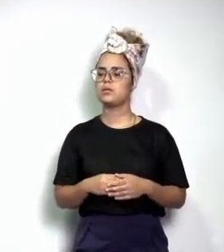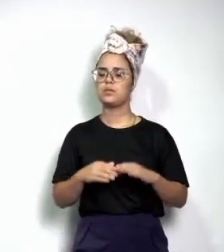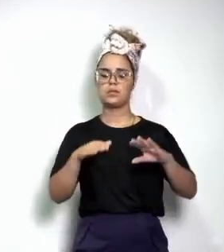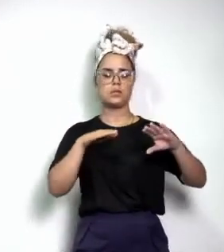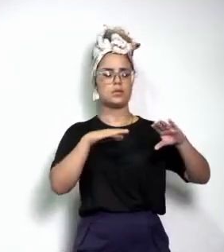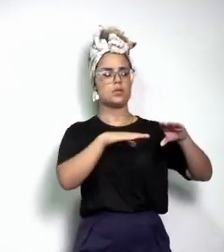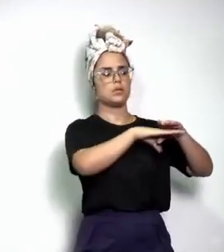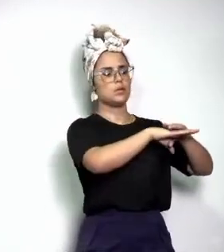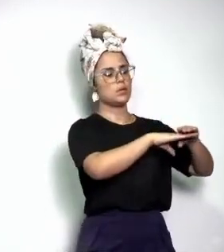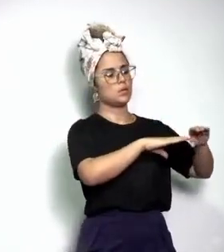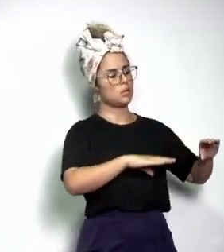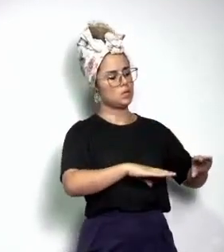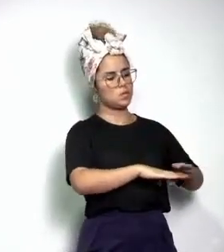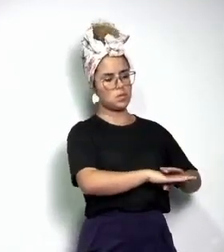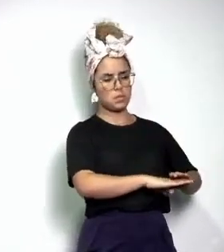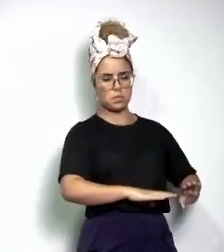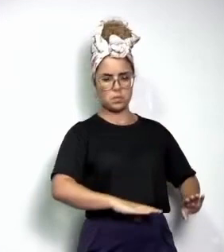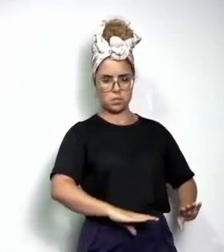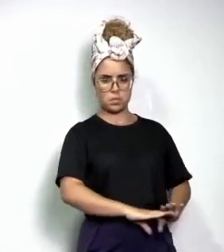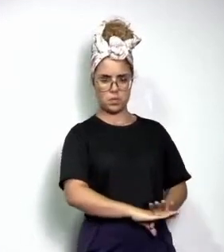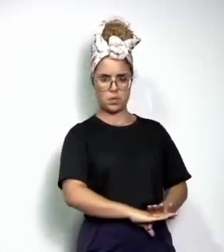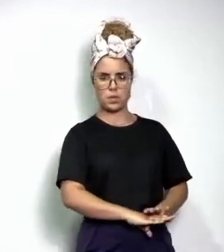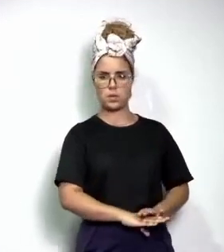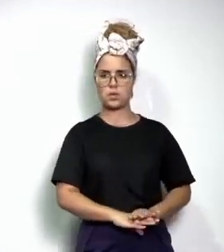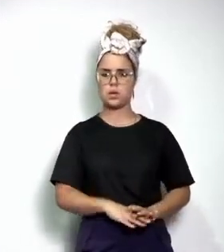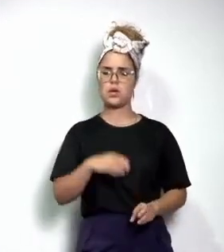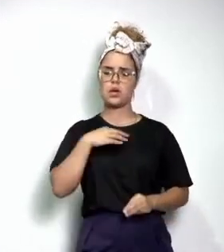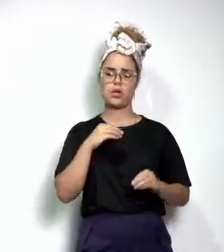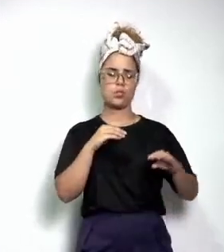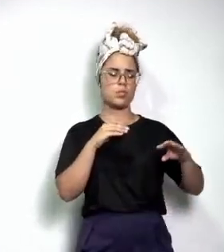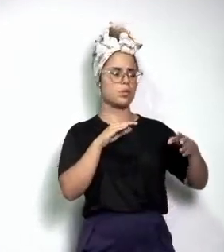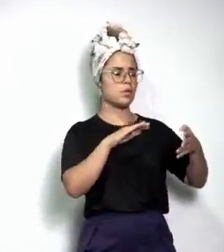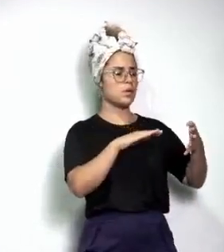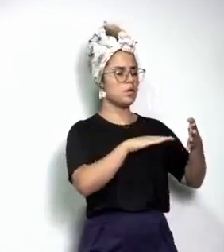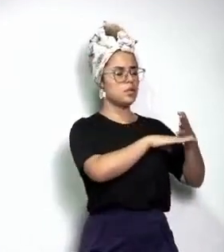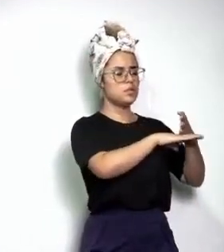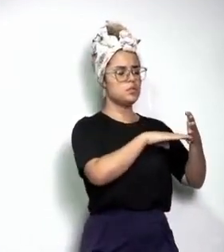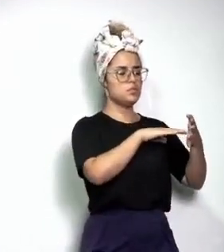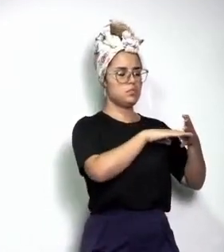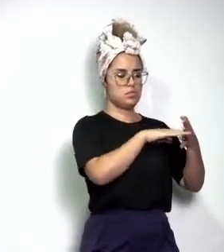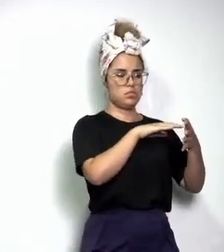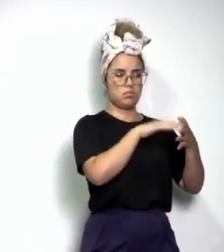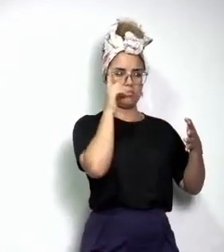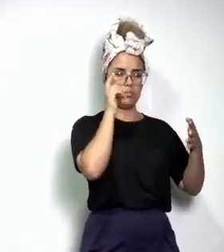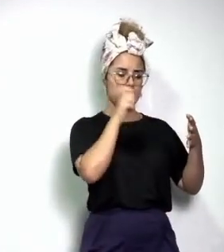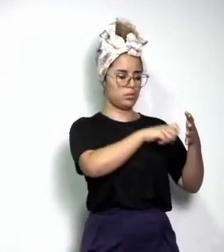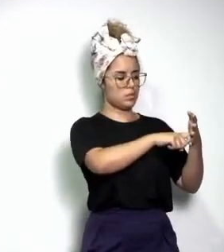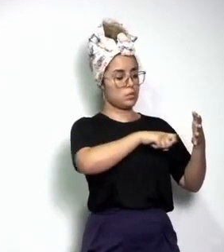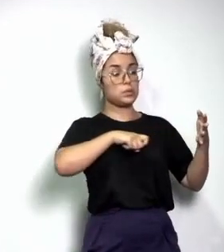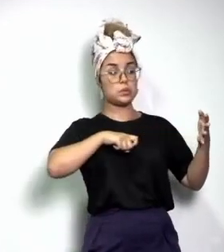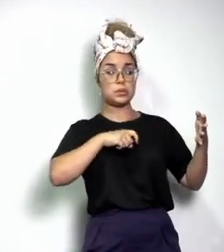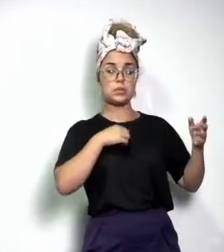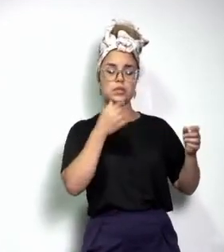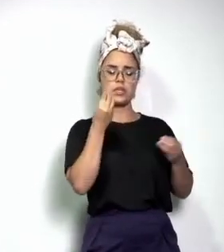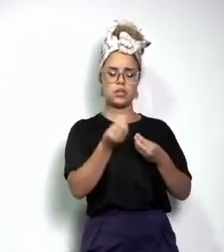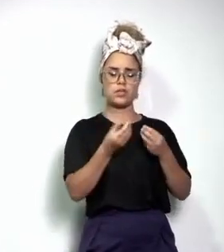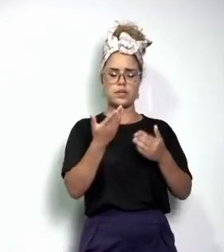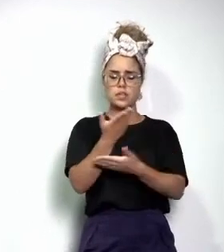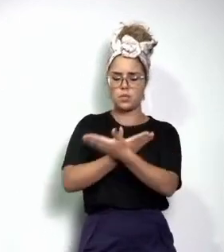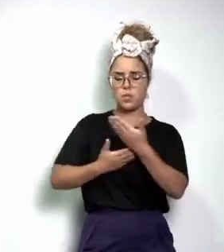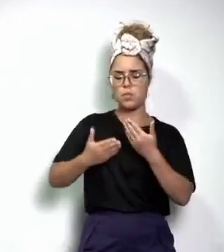gavetas. Eu não sei se dá para entender direitinho, mas aqui é uma gavetinha que a gente consegue puxar e ele garante um outro